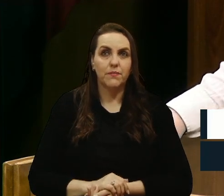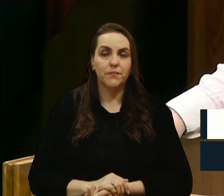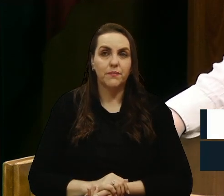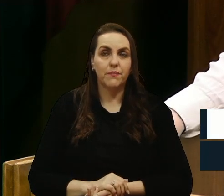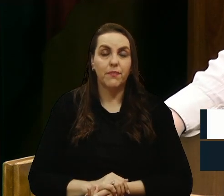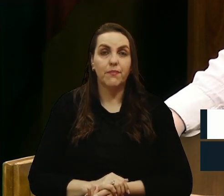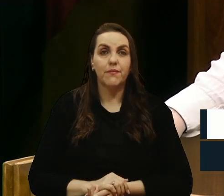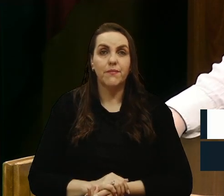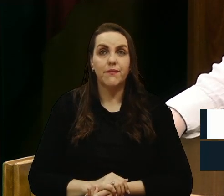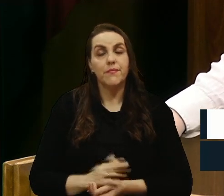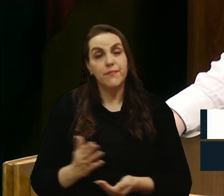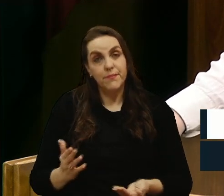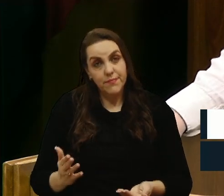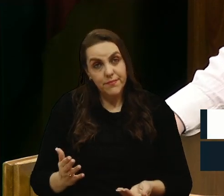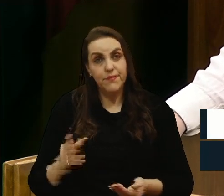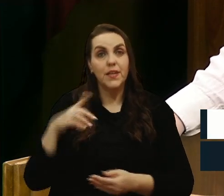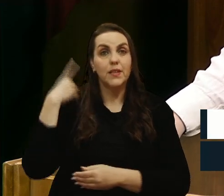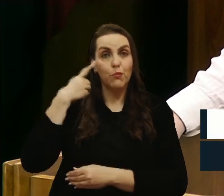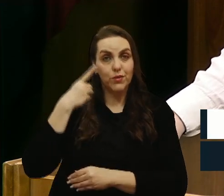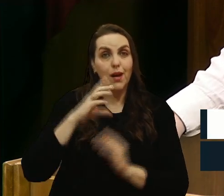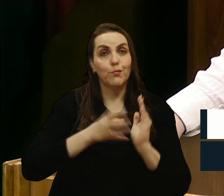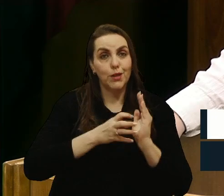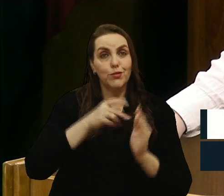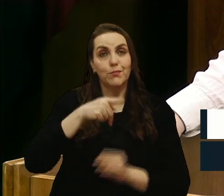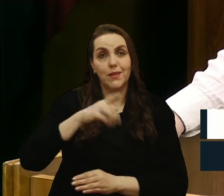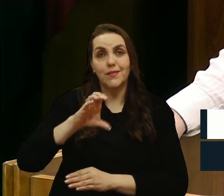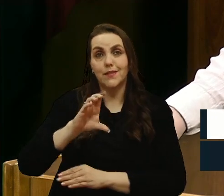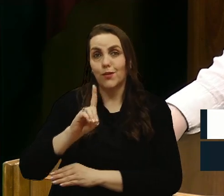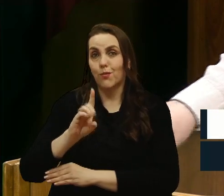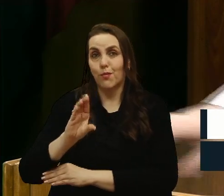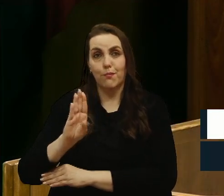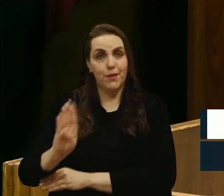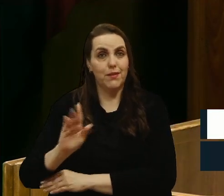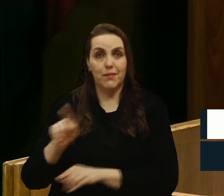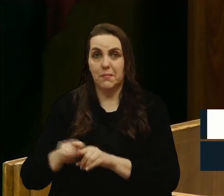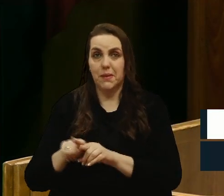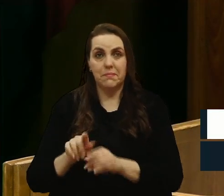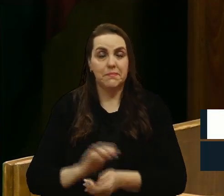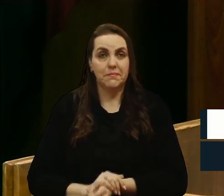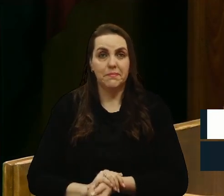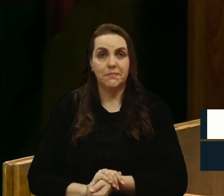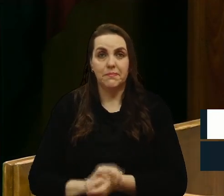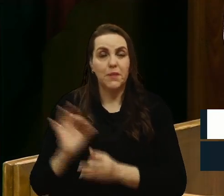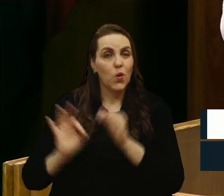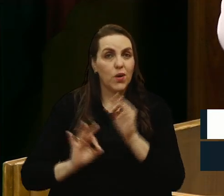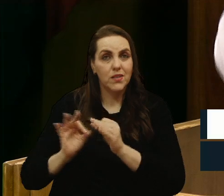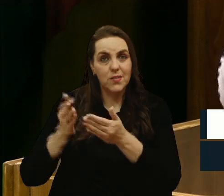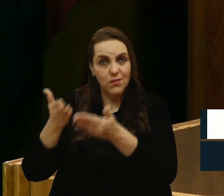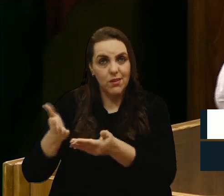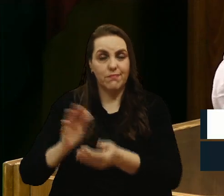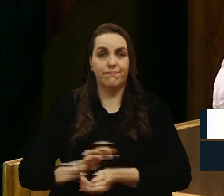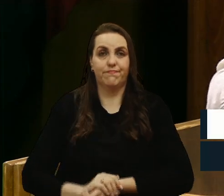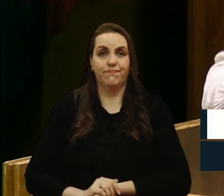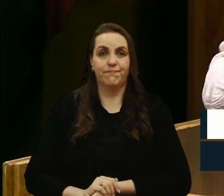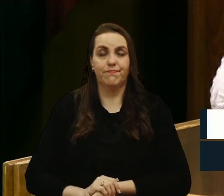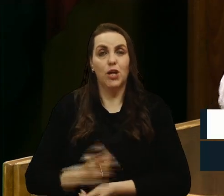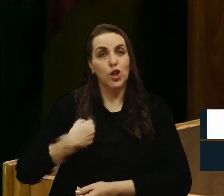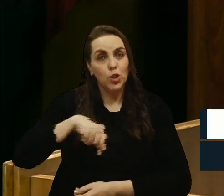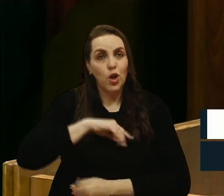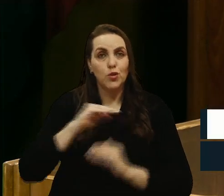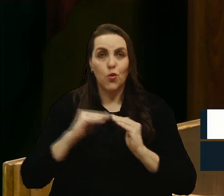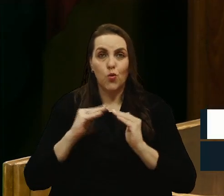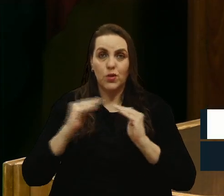Bom, foi um deputado do PCdoB também, para nós fazer as demarcações. Nós somos a favor da soberania nacional.